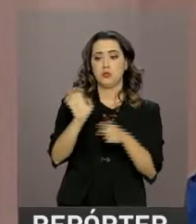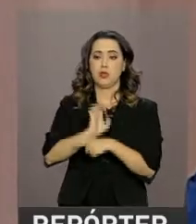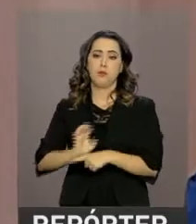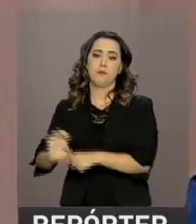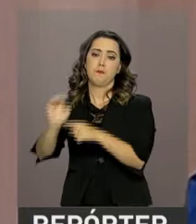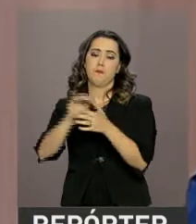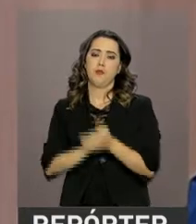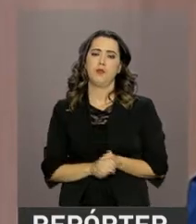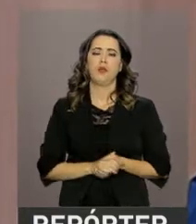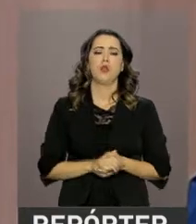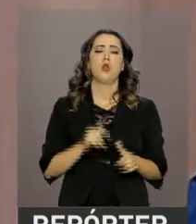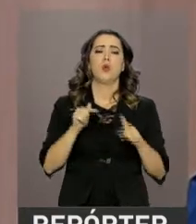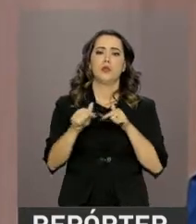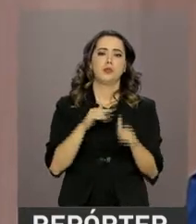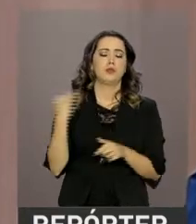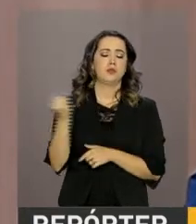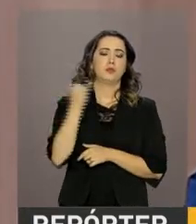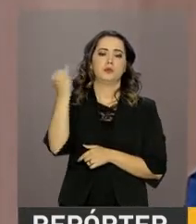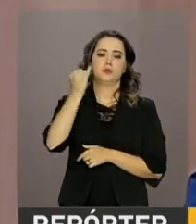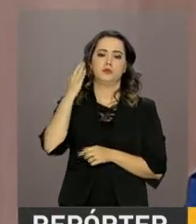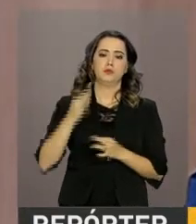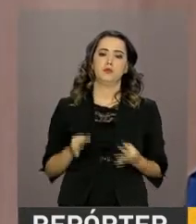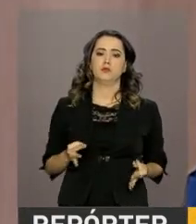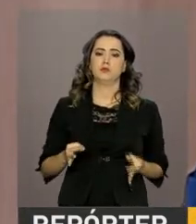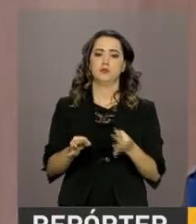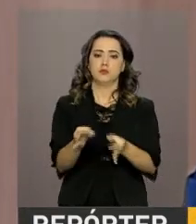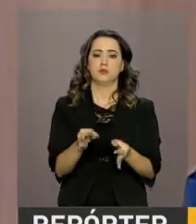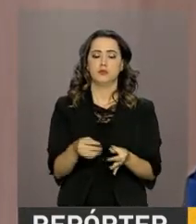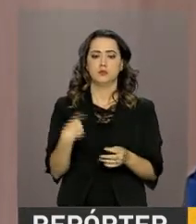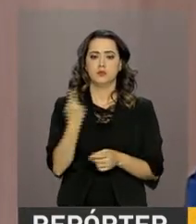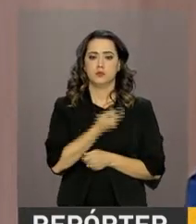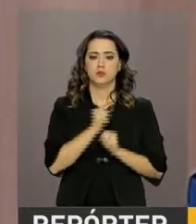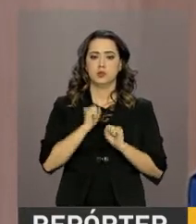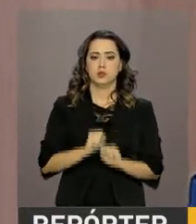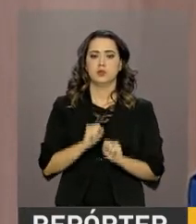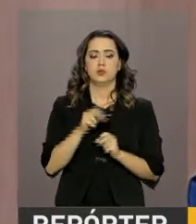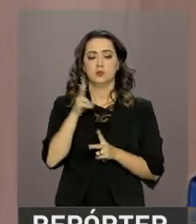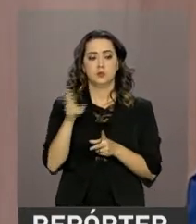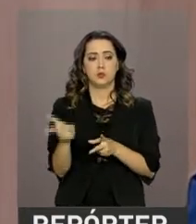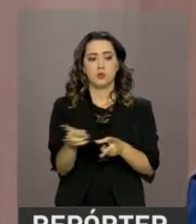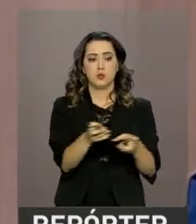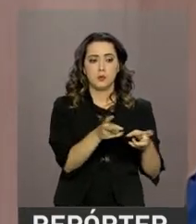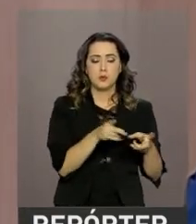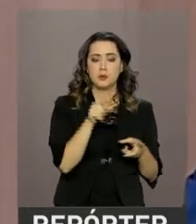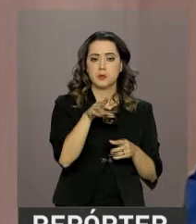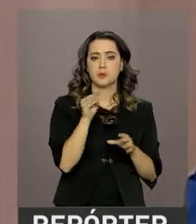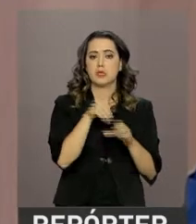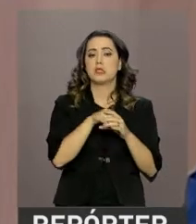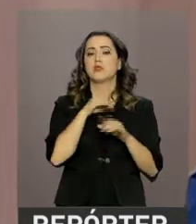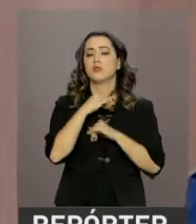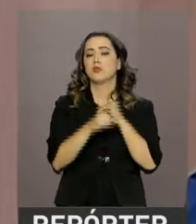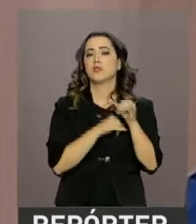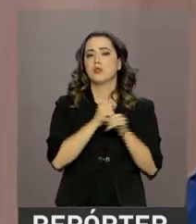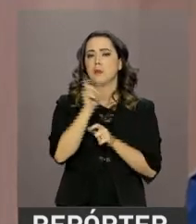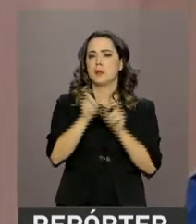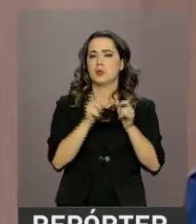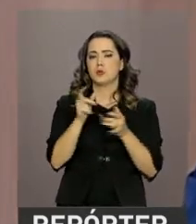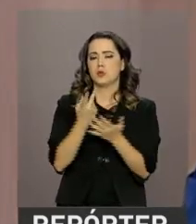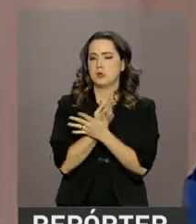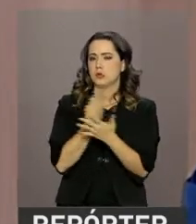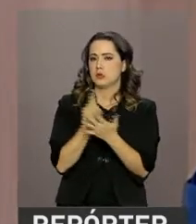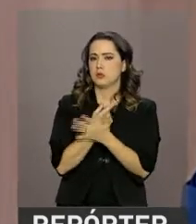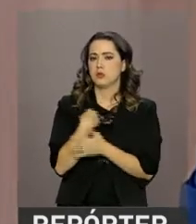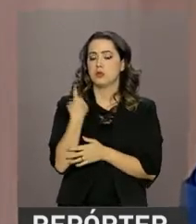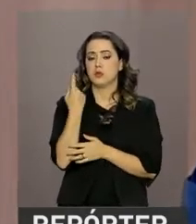trabalho bastante técnico e que explora a tecnologia para que nós possamos identificar no ambiente cibernético possíveis transgressores.